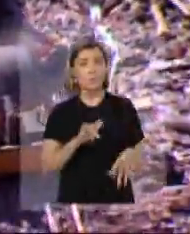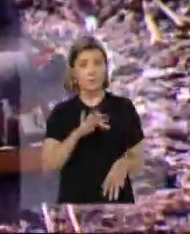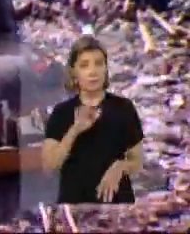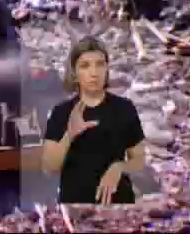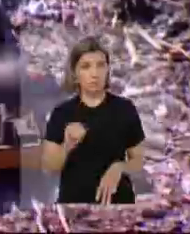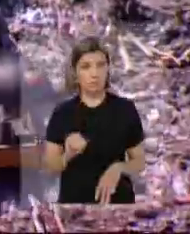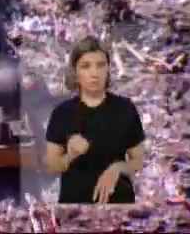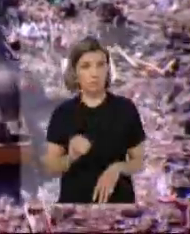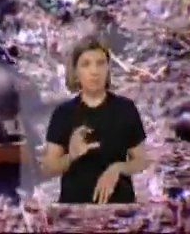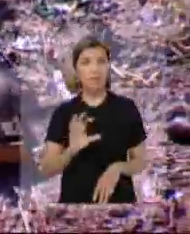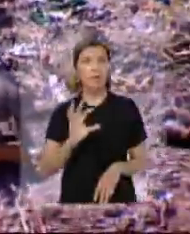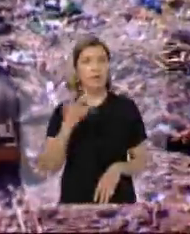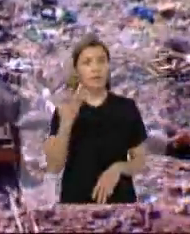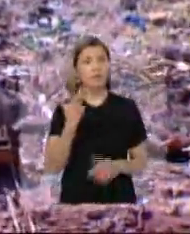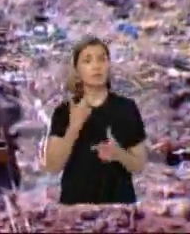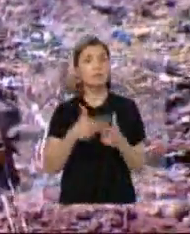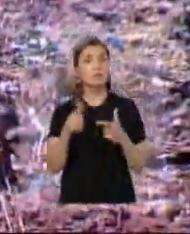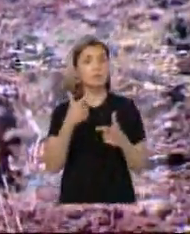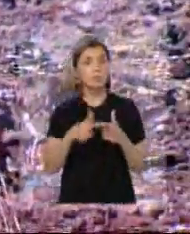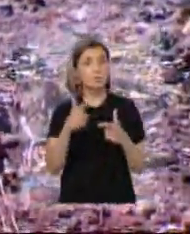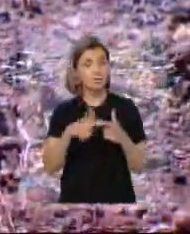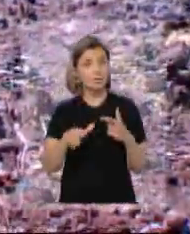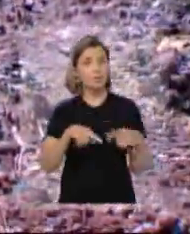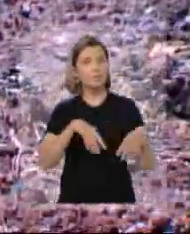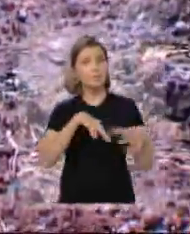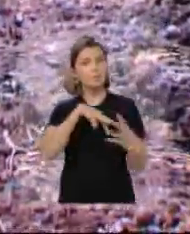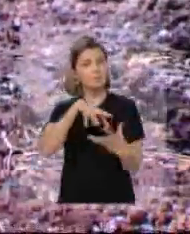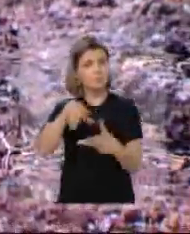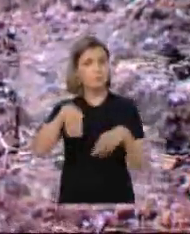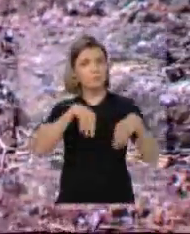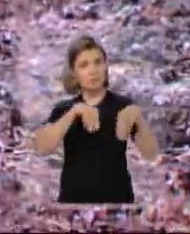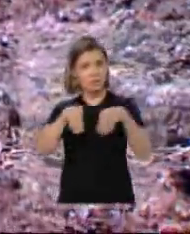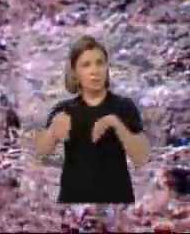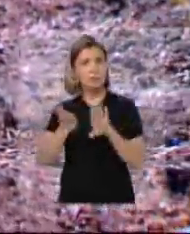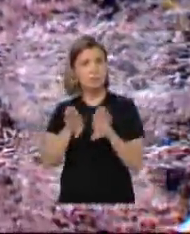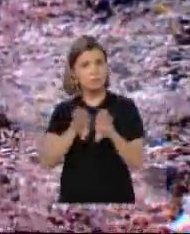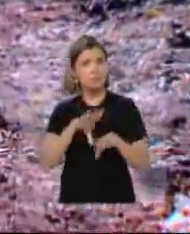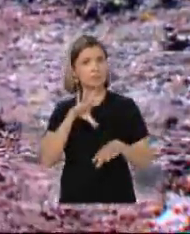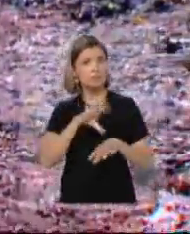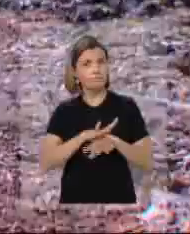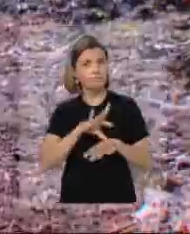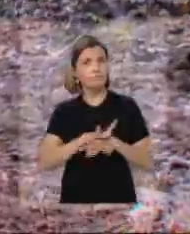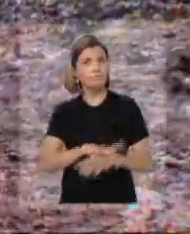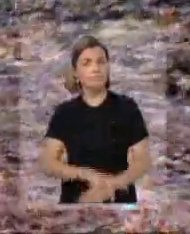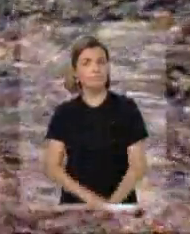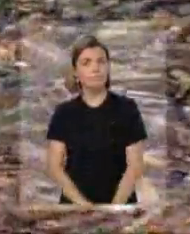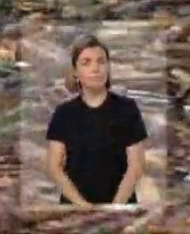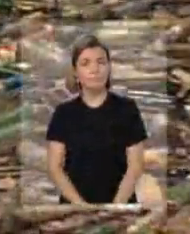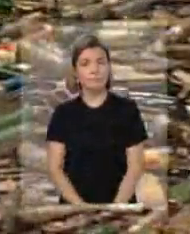Estes resíduos, por sua vez, trazem sérios problemas ao meio ambiente e à saúde pública.